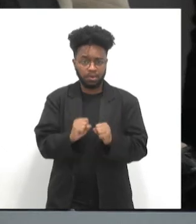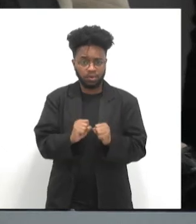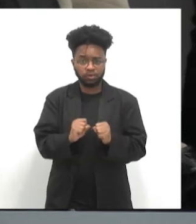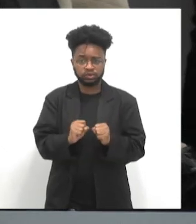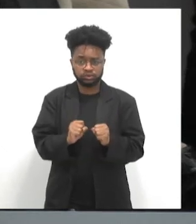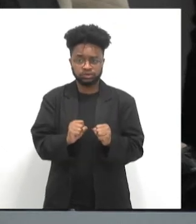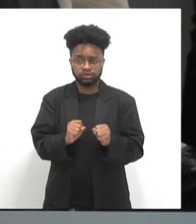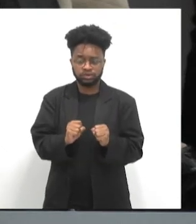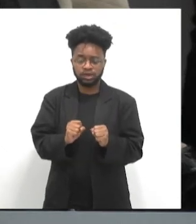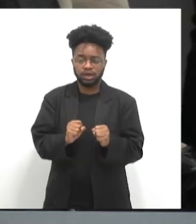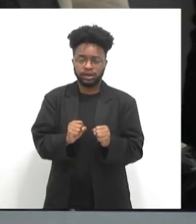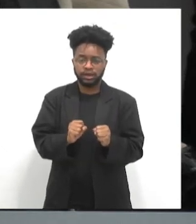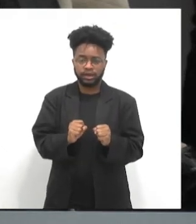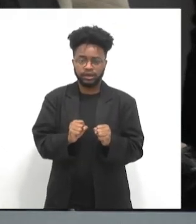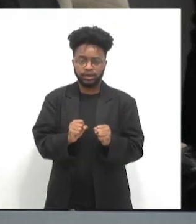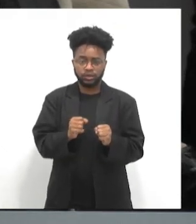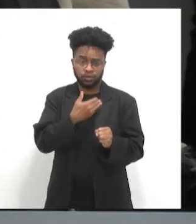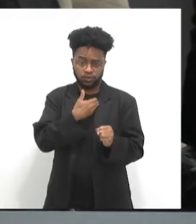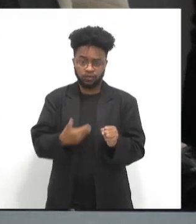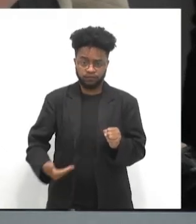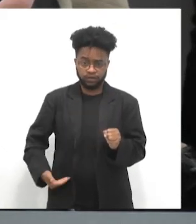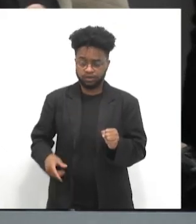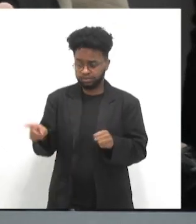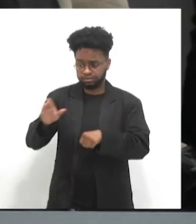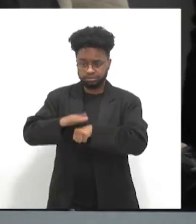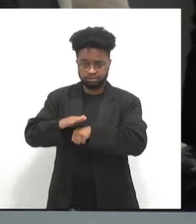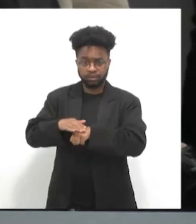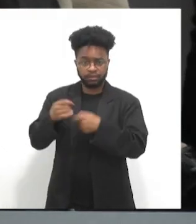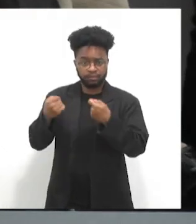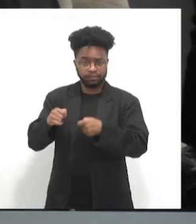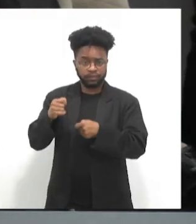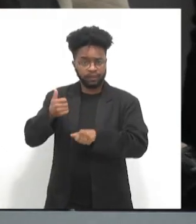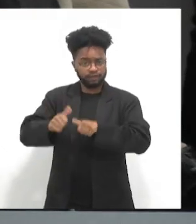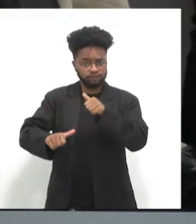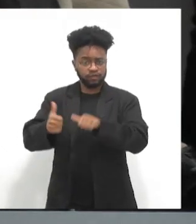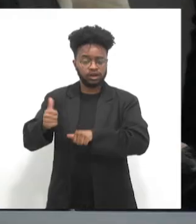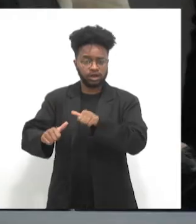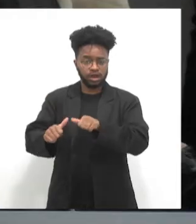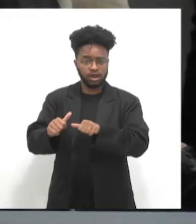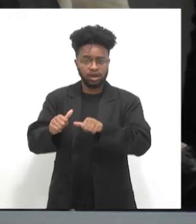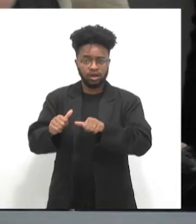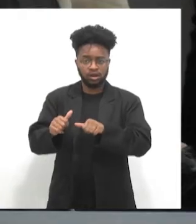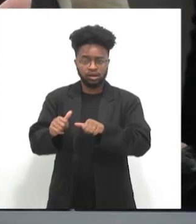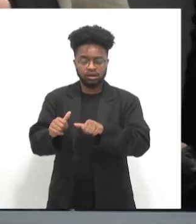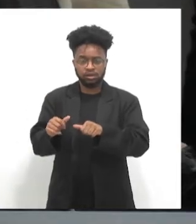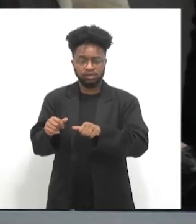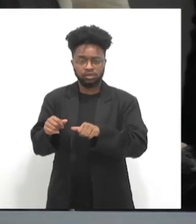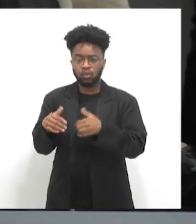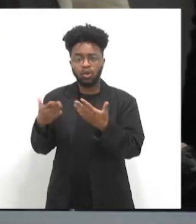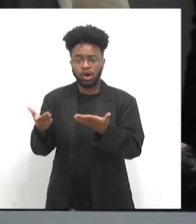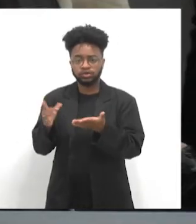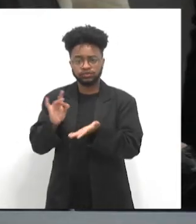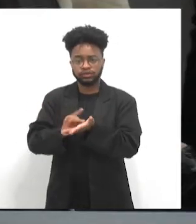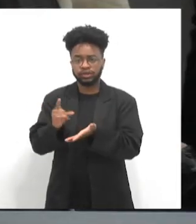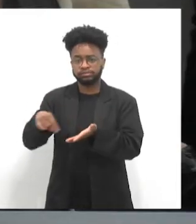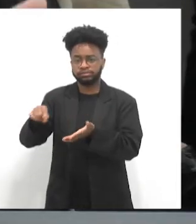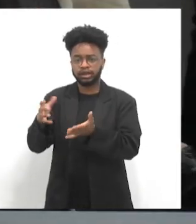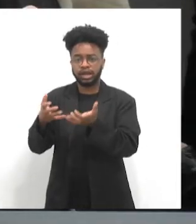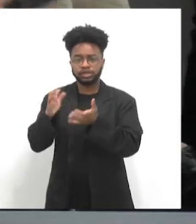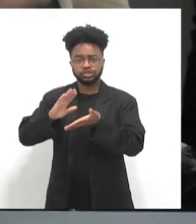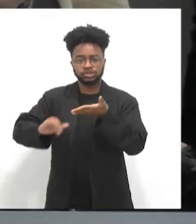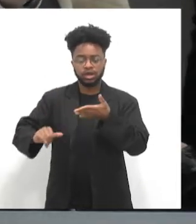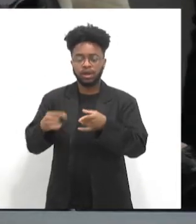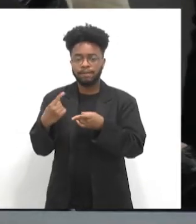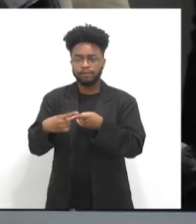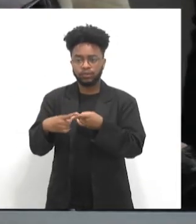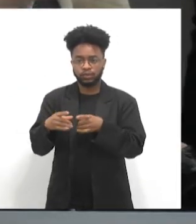para o próprio governo se entrosar e verificar qual de mote próprio eles querem retirar. Até porque